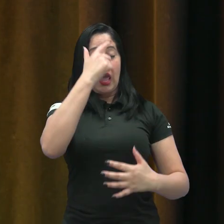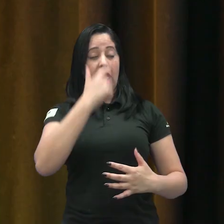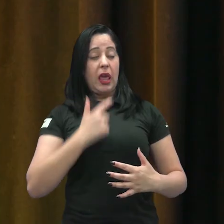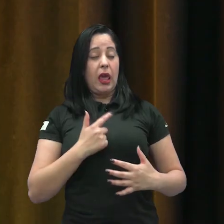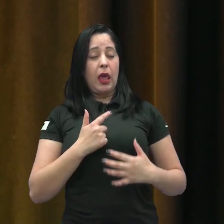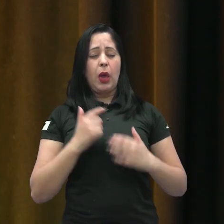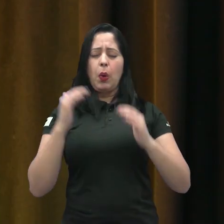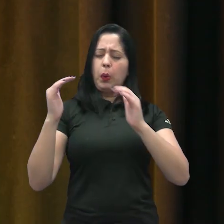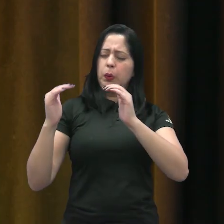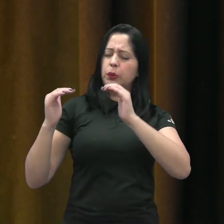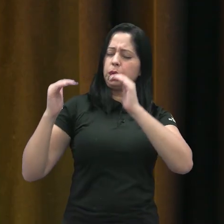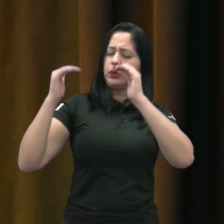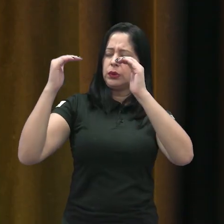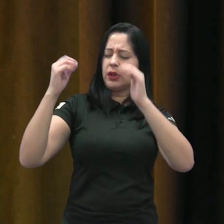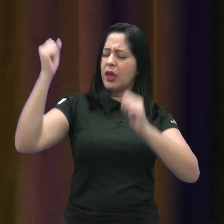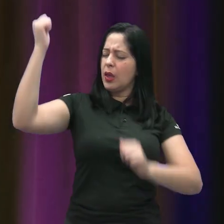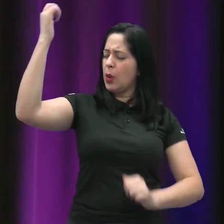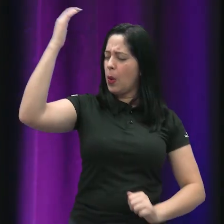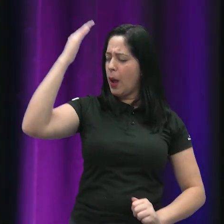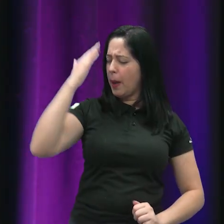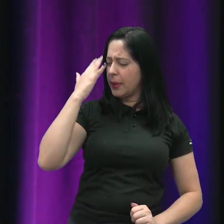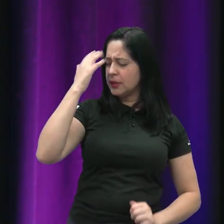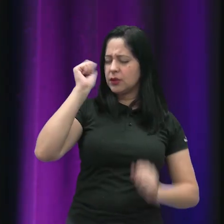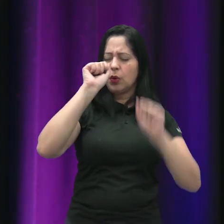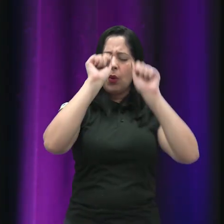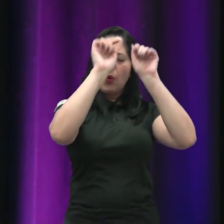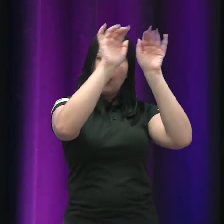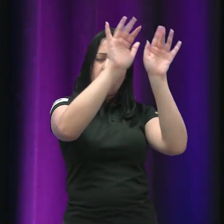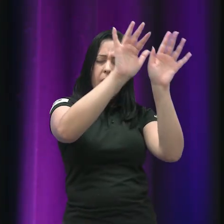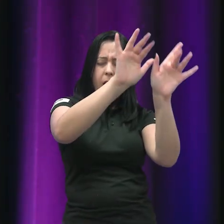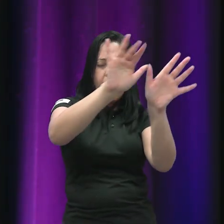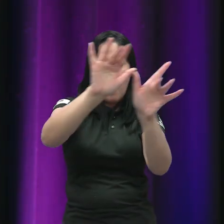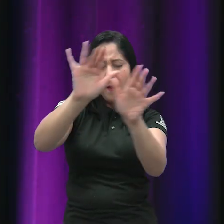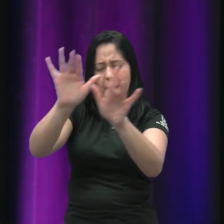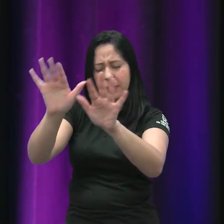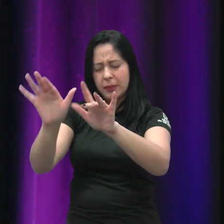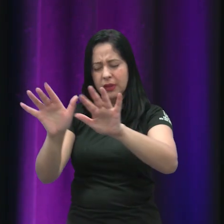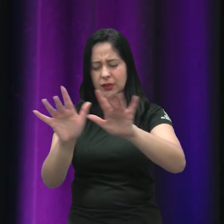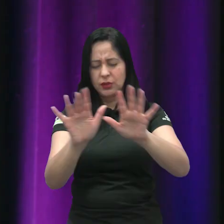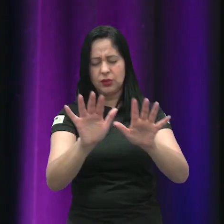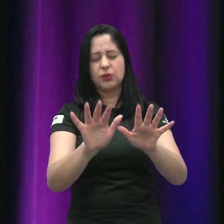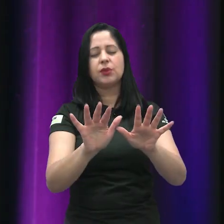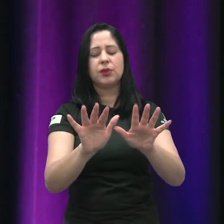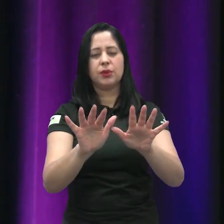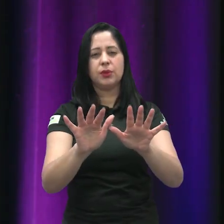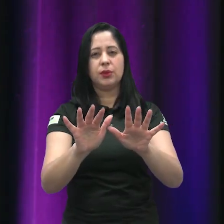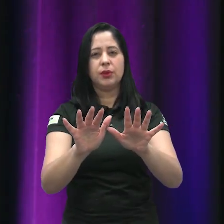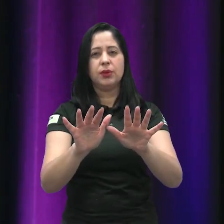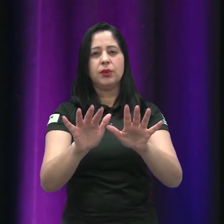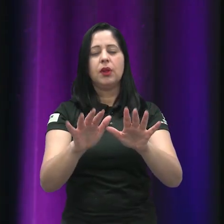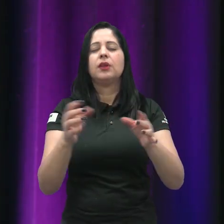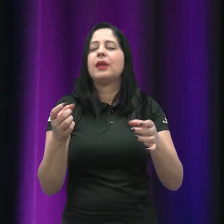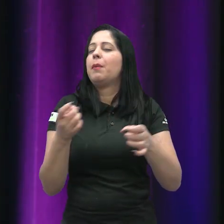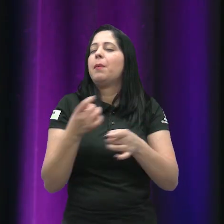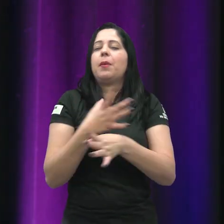sou. Eu me abençoo e abençoo a todos à minha volta. Está feito e